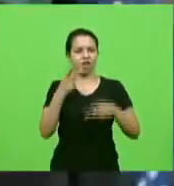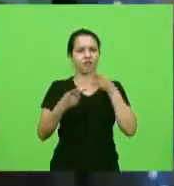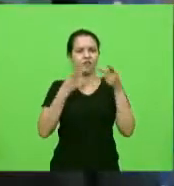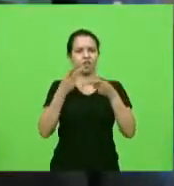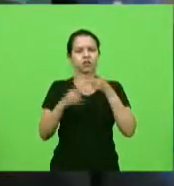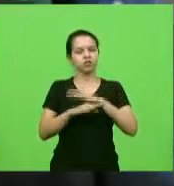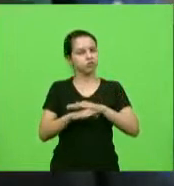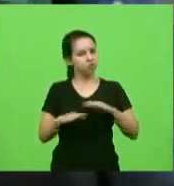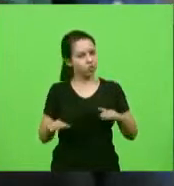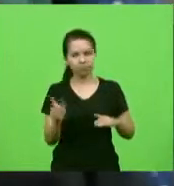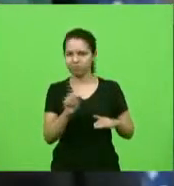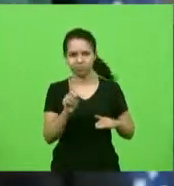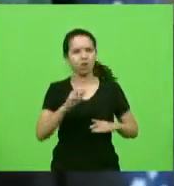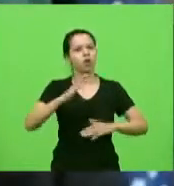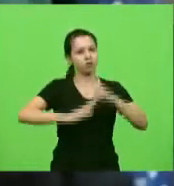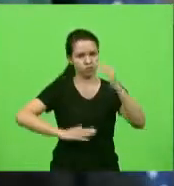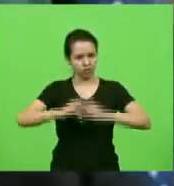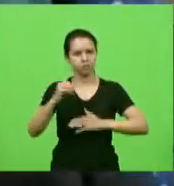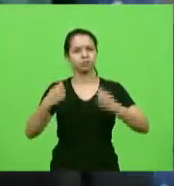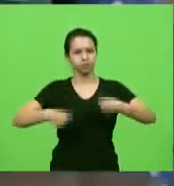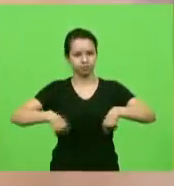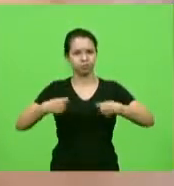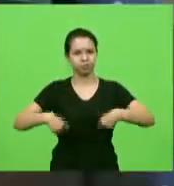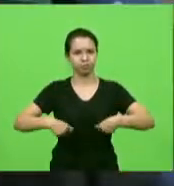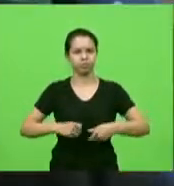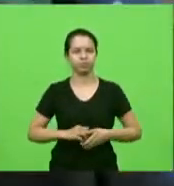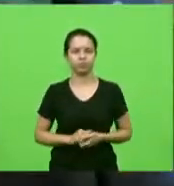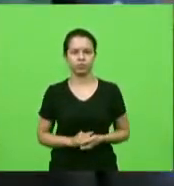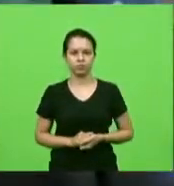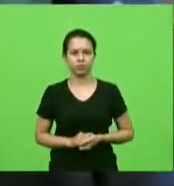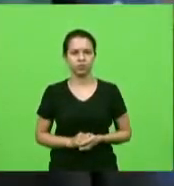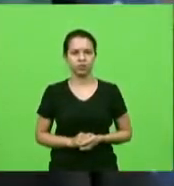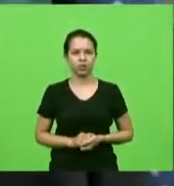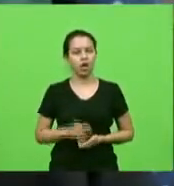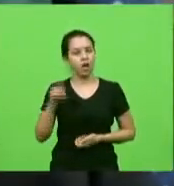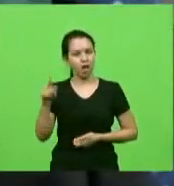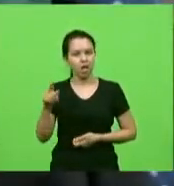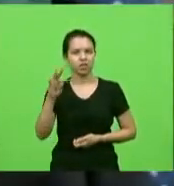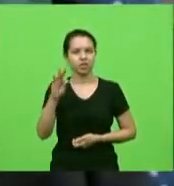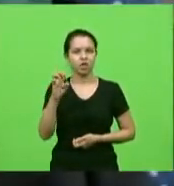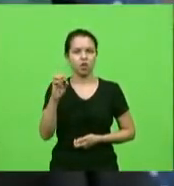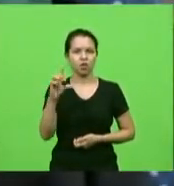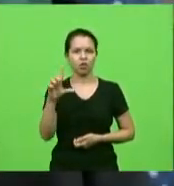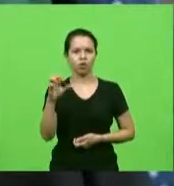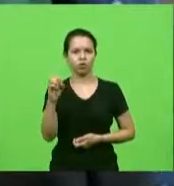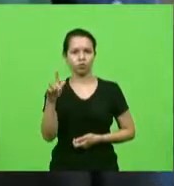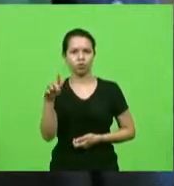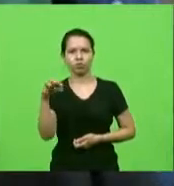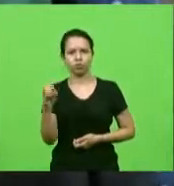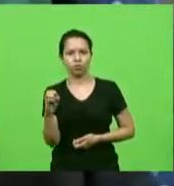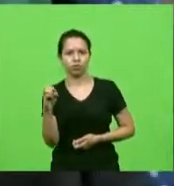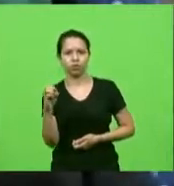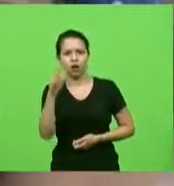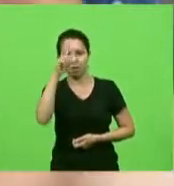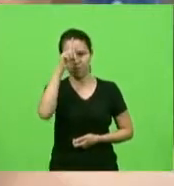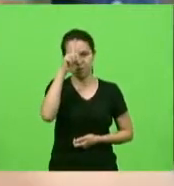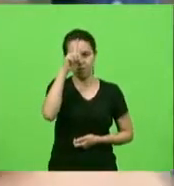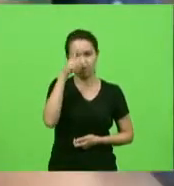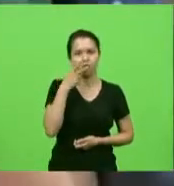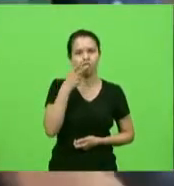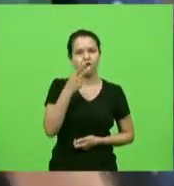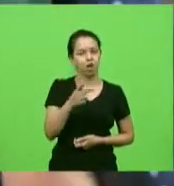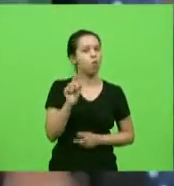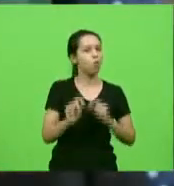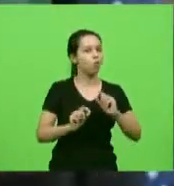mas prioritariamente por ações. Como bem disse o teólogo alemão Albert Schweitzer, abre aspas, dar